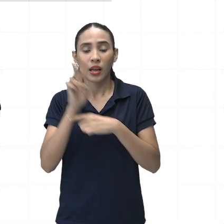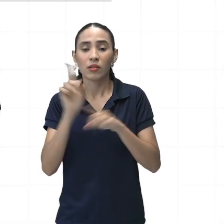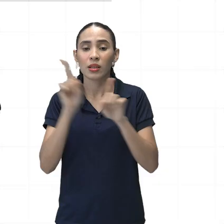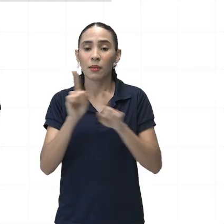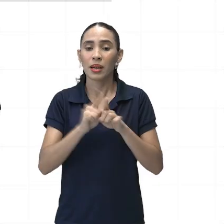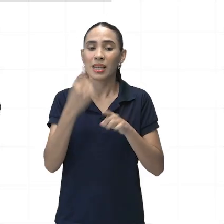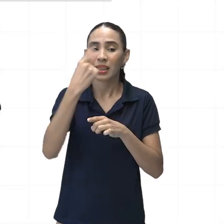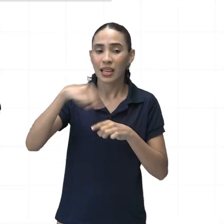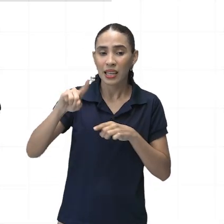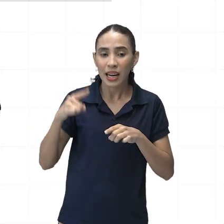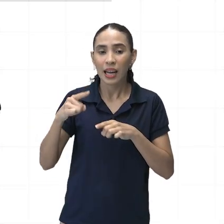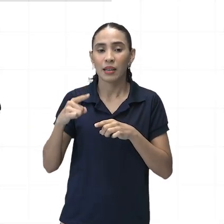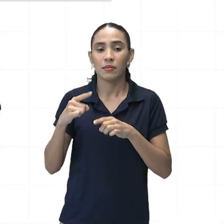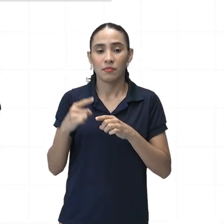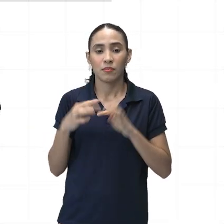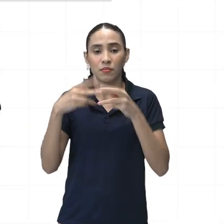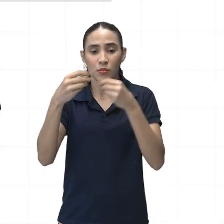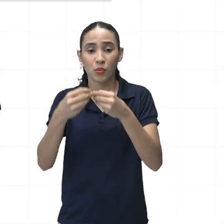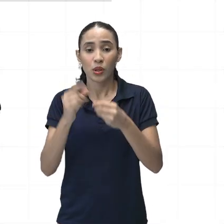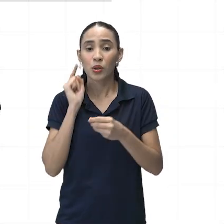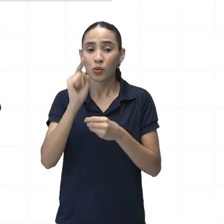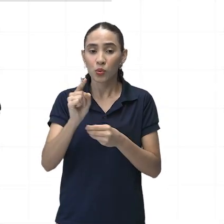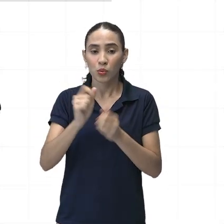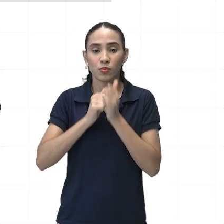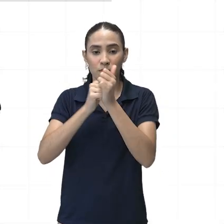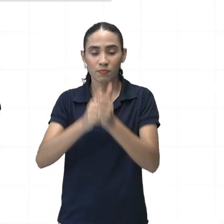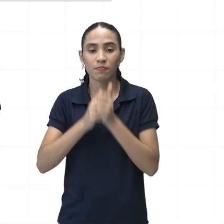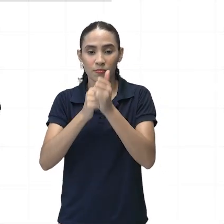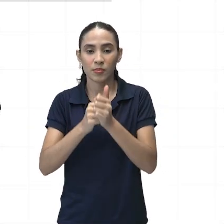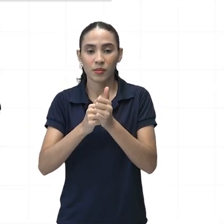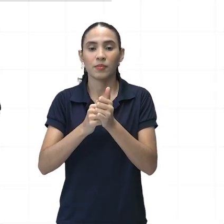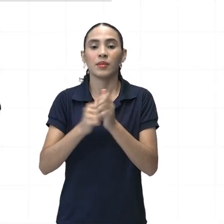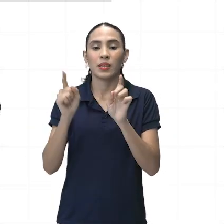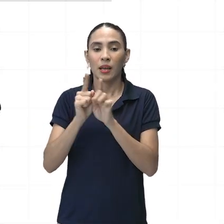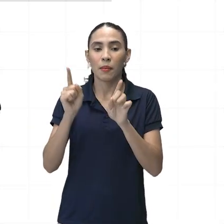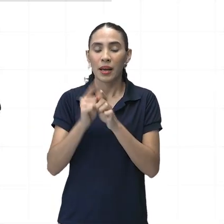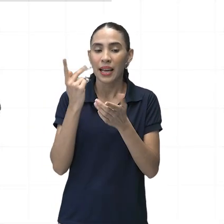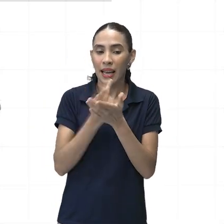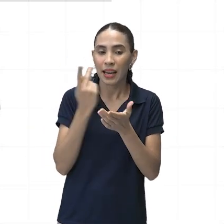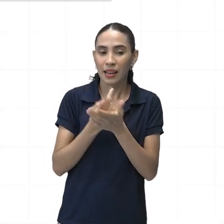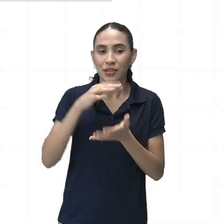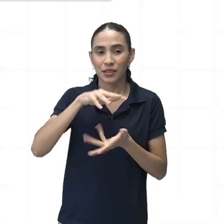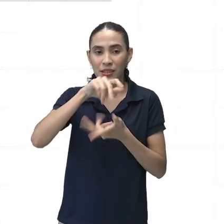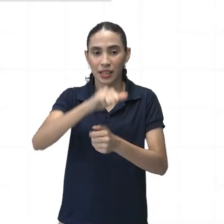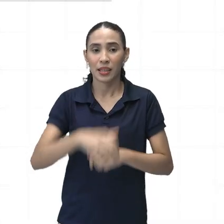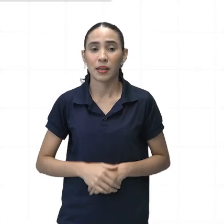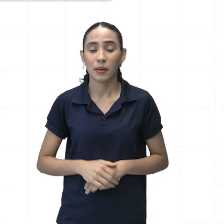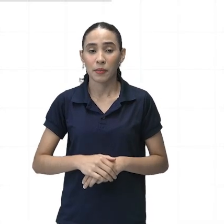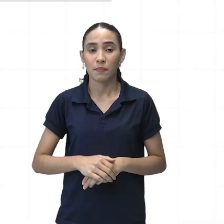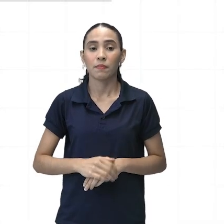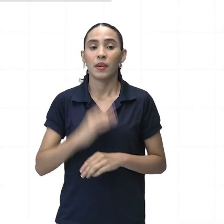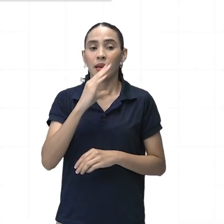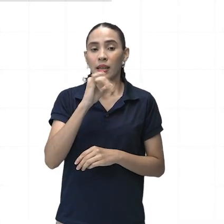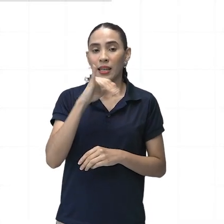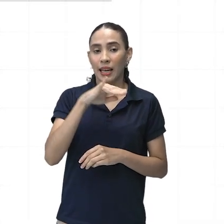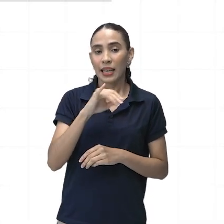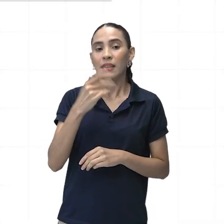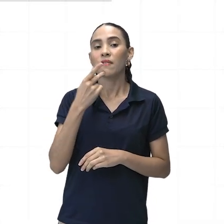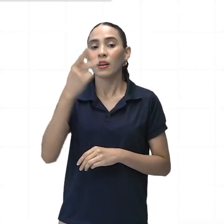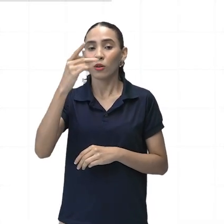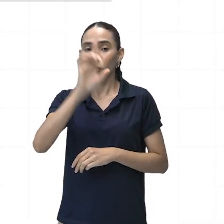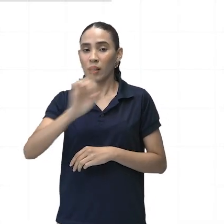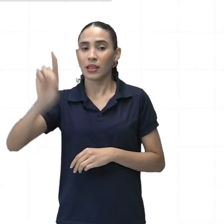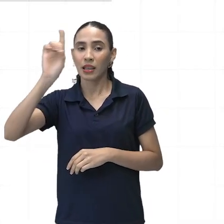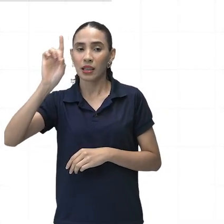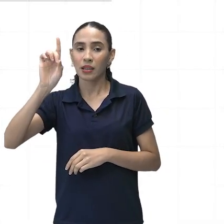te negará os seus frutos, e tu serás peregrino e errante sobre a terra. Caim disse ao Senhor: